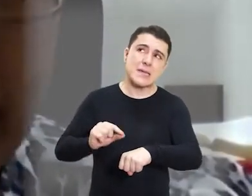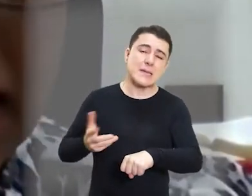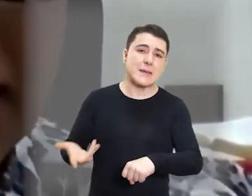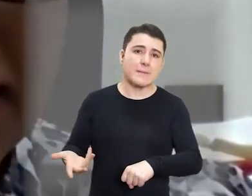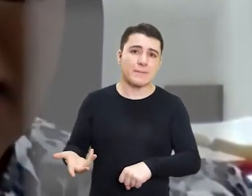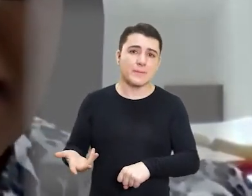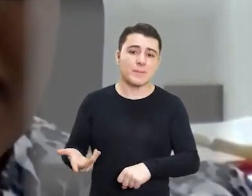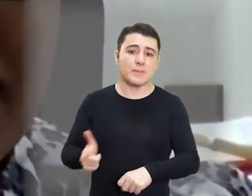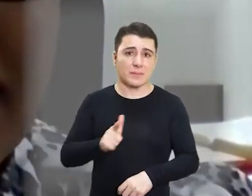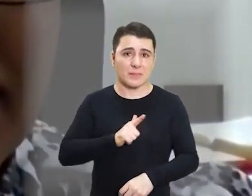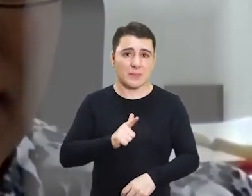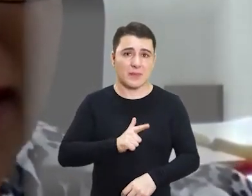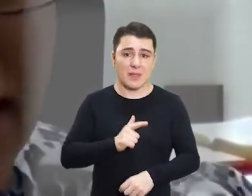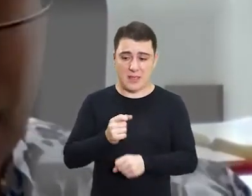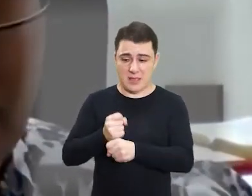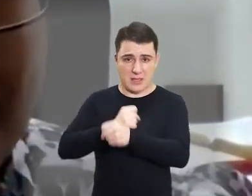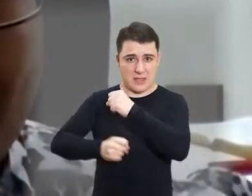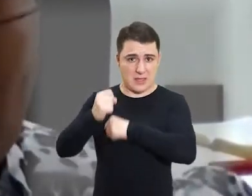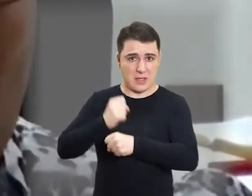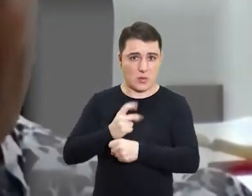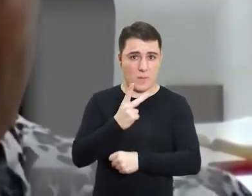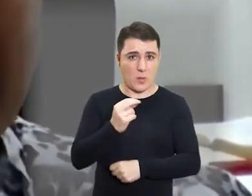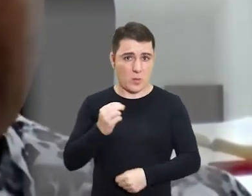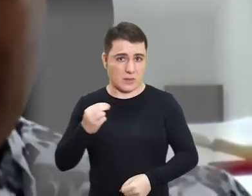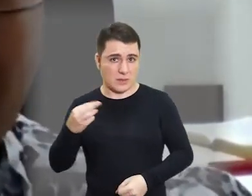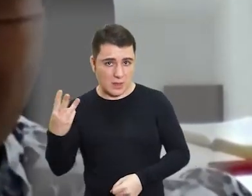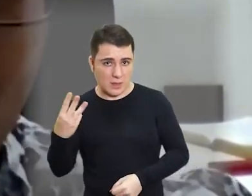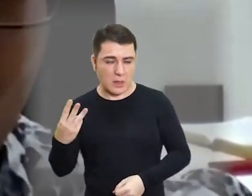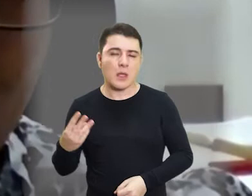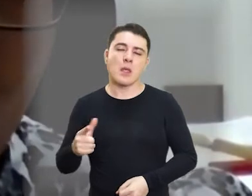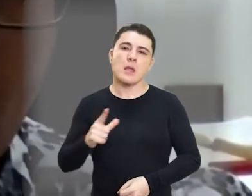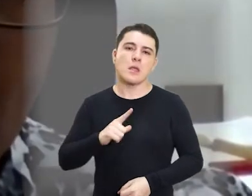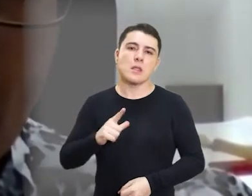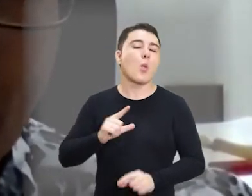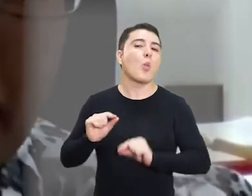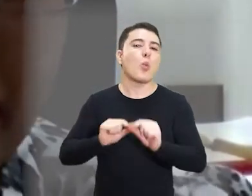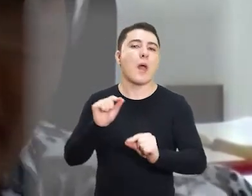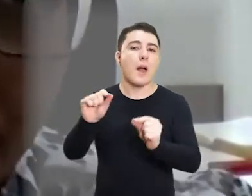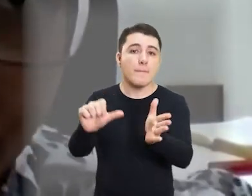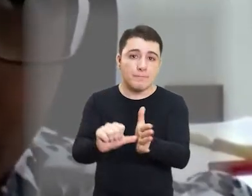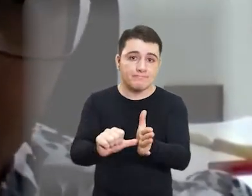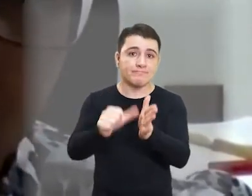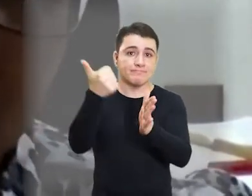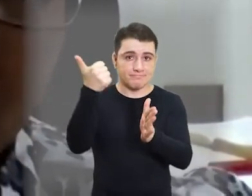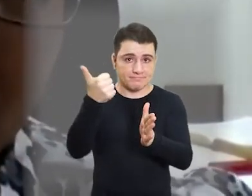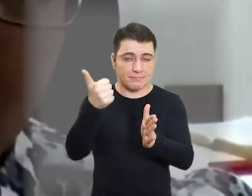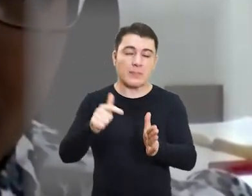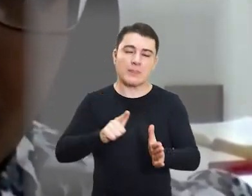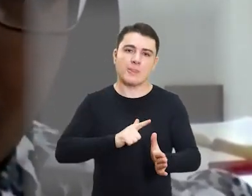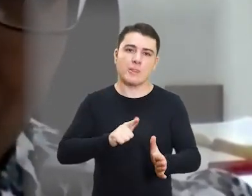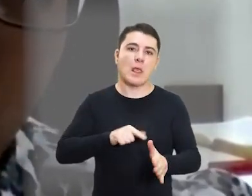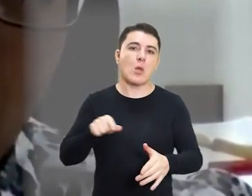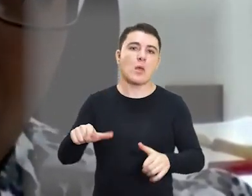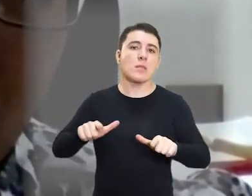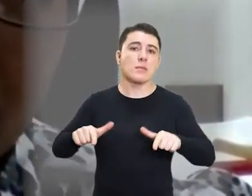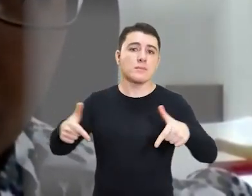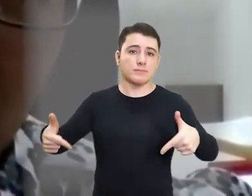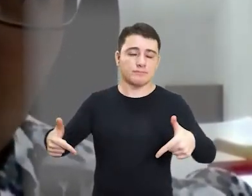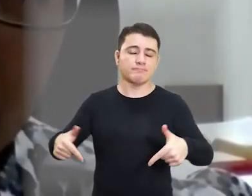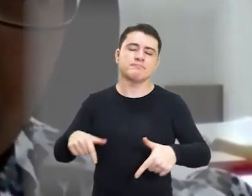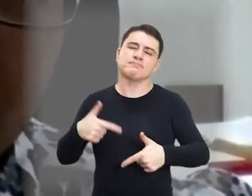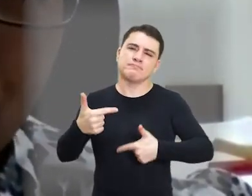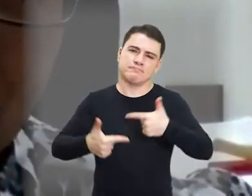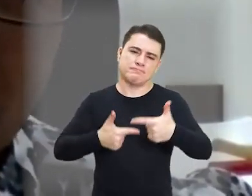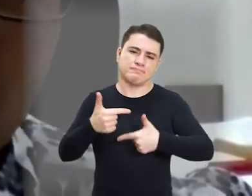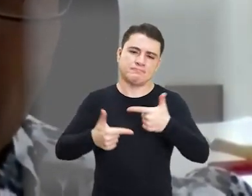que apenas, olha isso, em 2003 constrói pela primeira vez uma